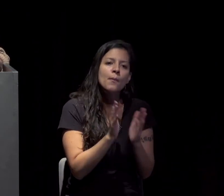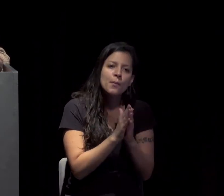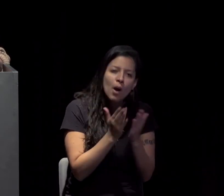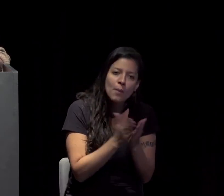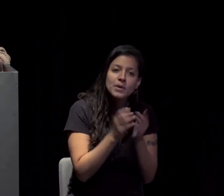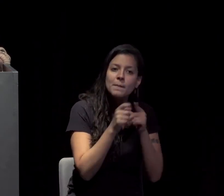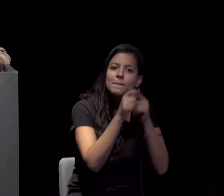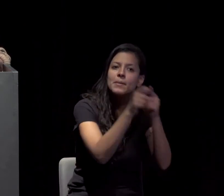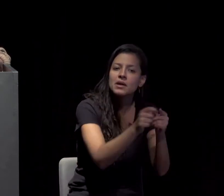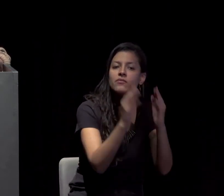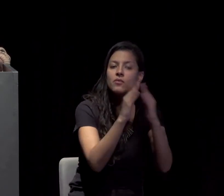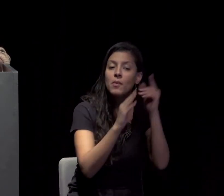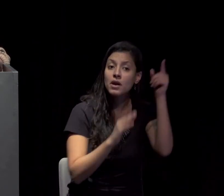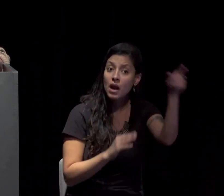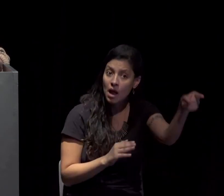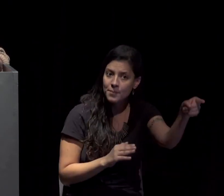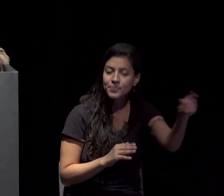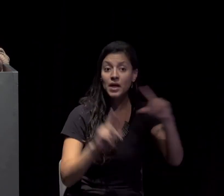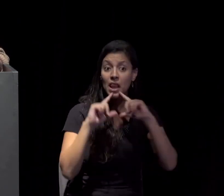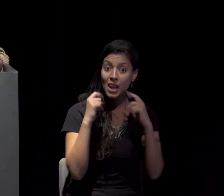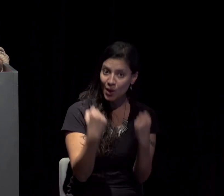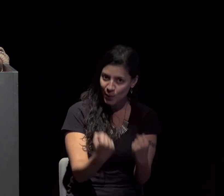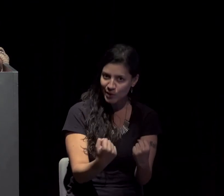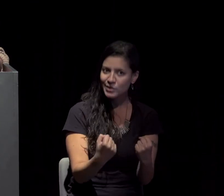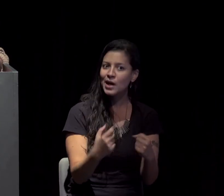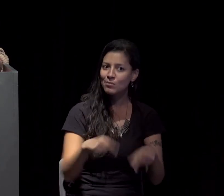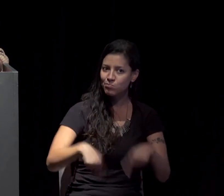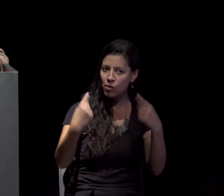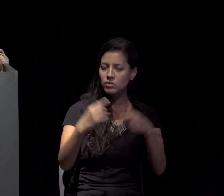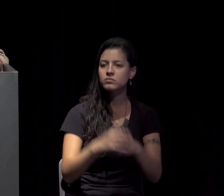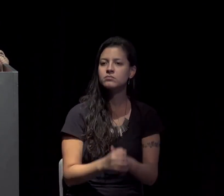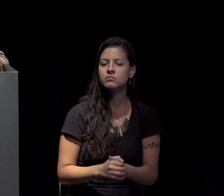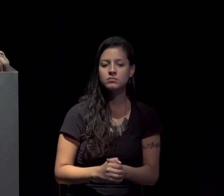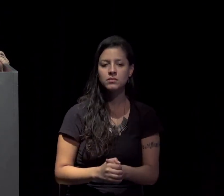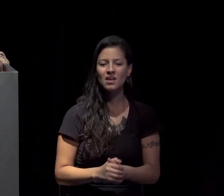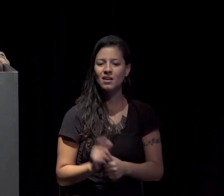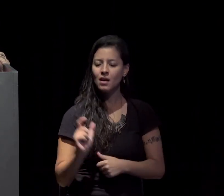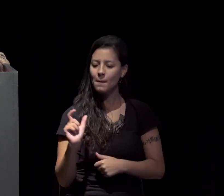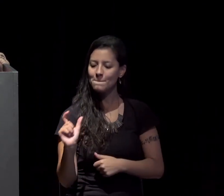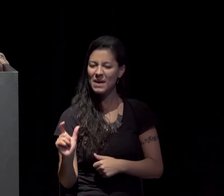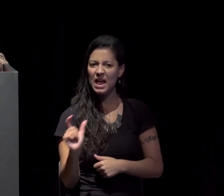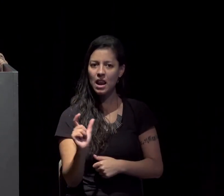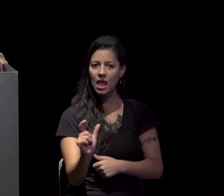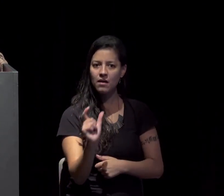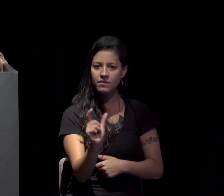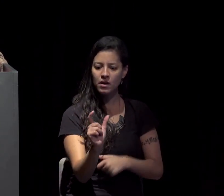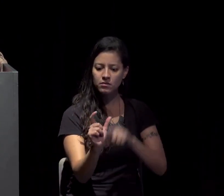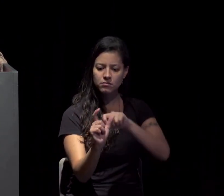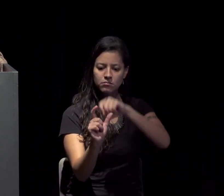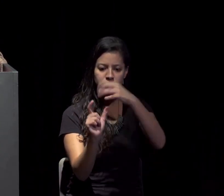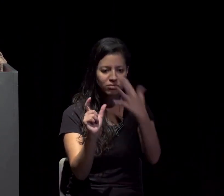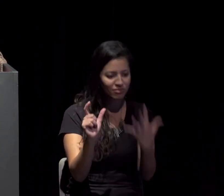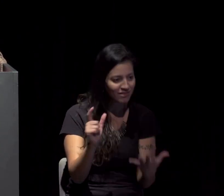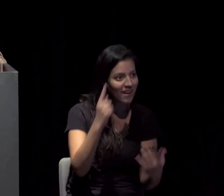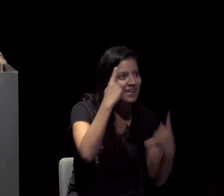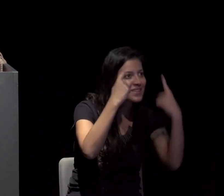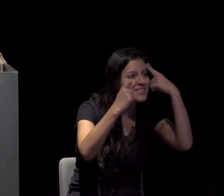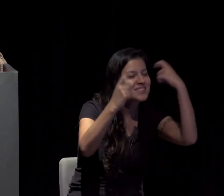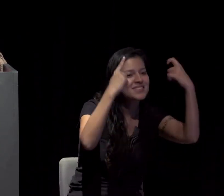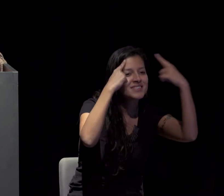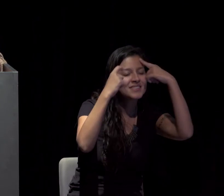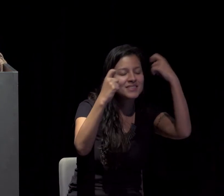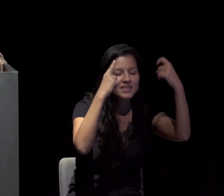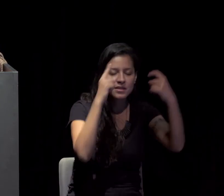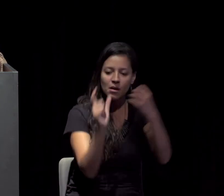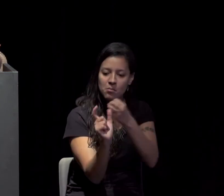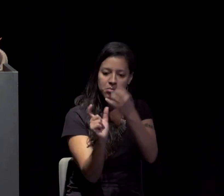diz, desafiando os princípios linguísticos, cada palavra é uma penca de ideias. Então, quando um congadeiro